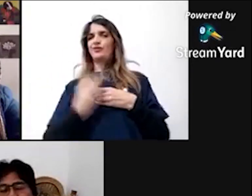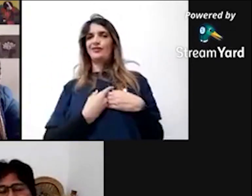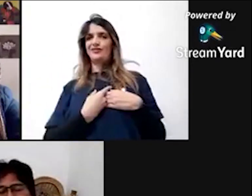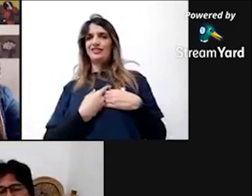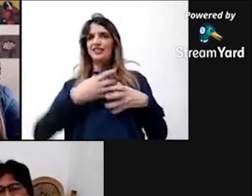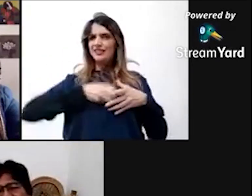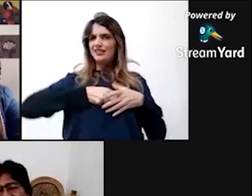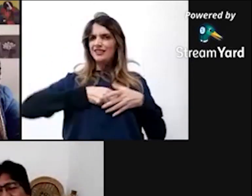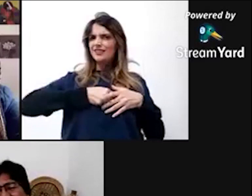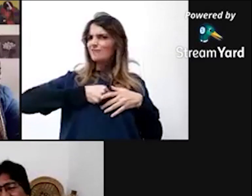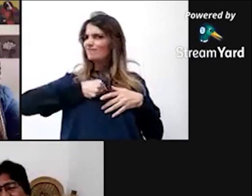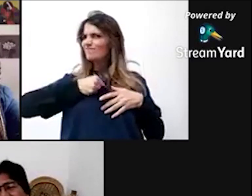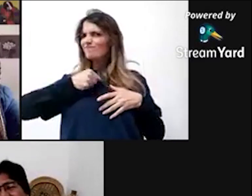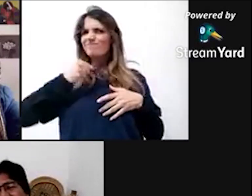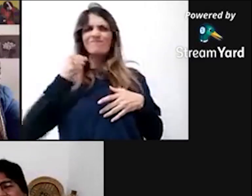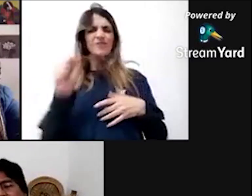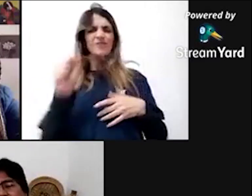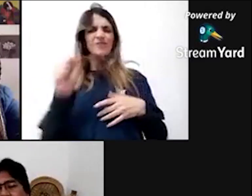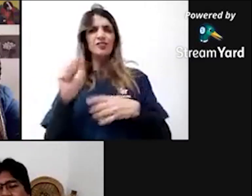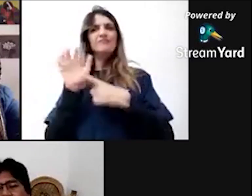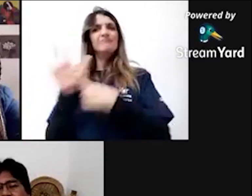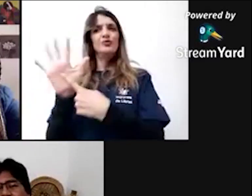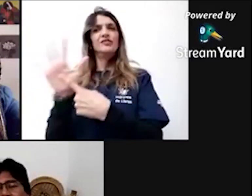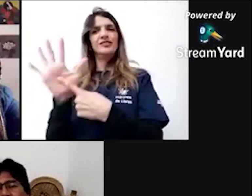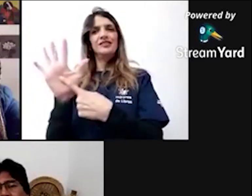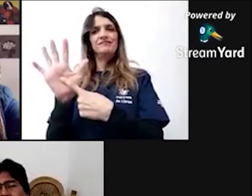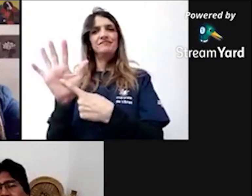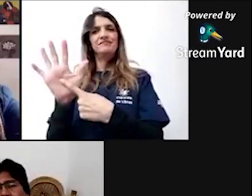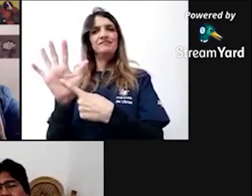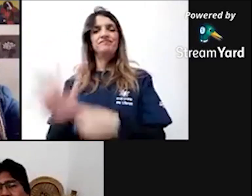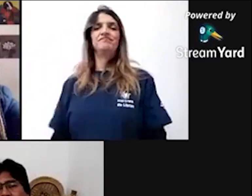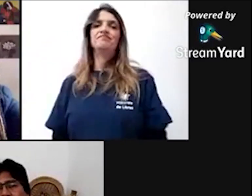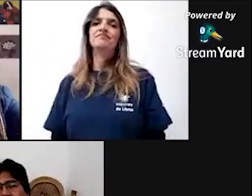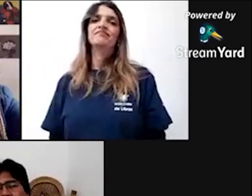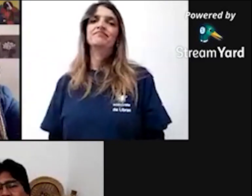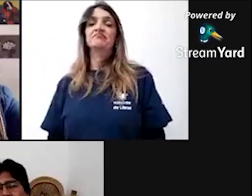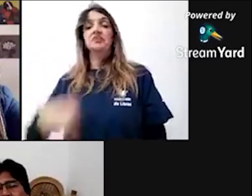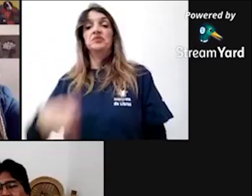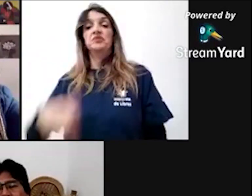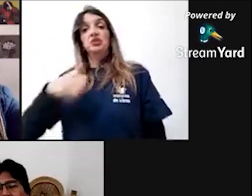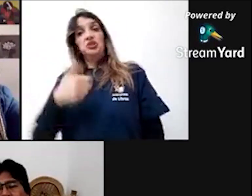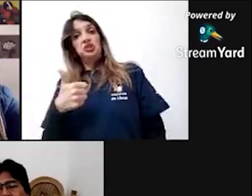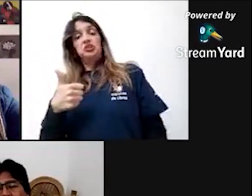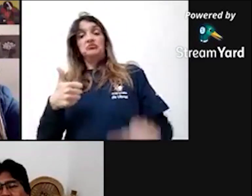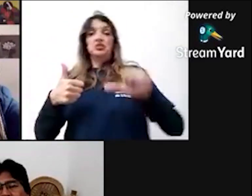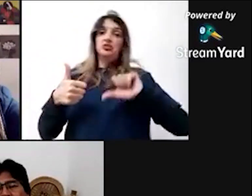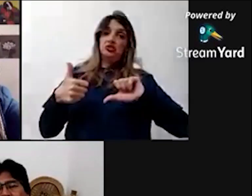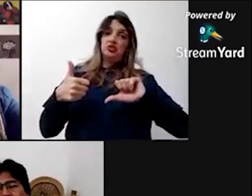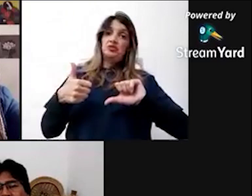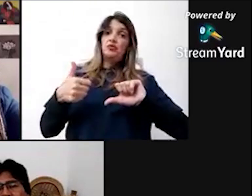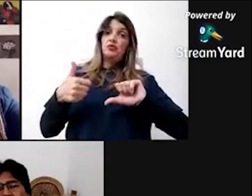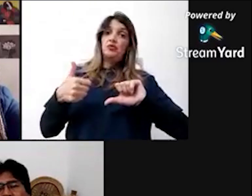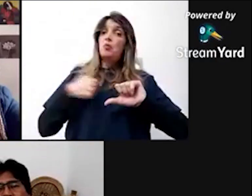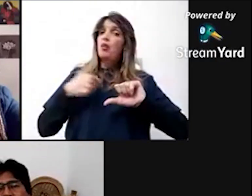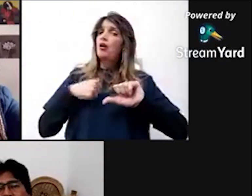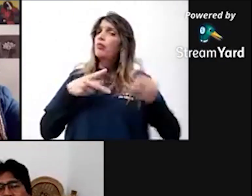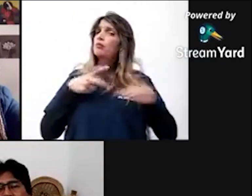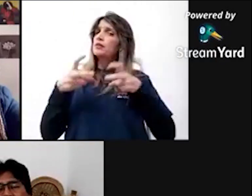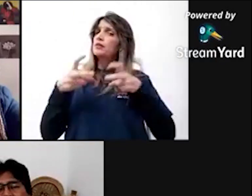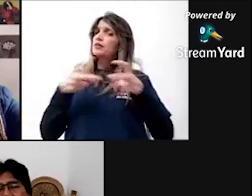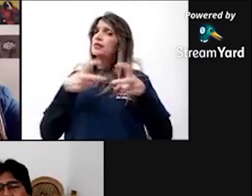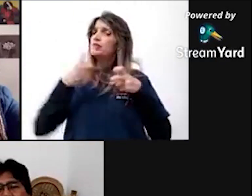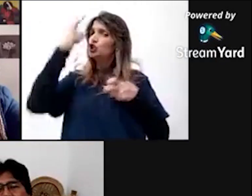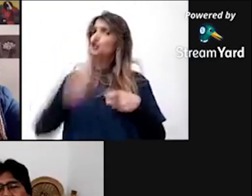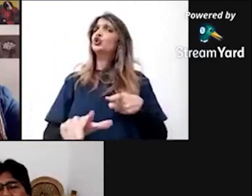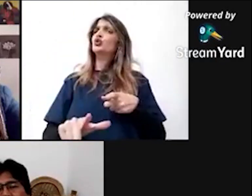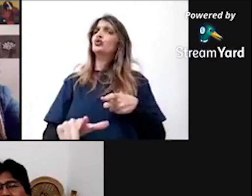arrancar esse de dentro de mim, seja ele positivo ou seja negativo, eu rever esse conceito